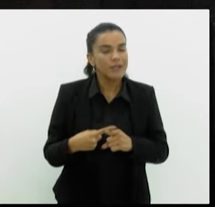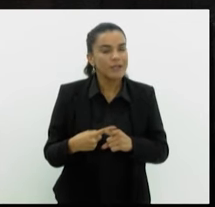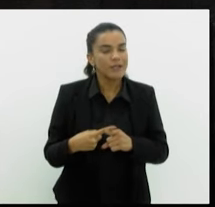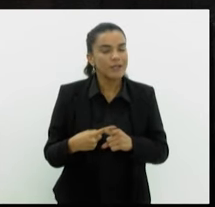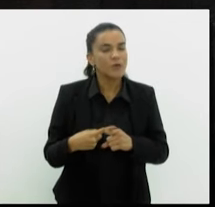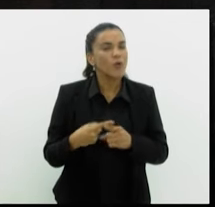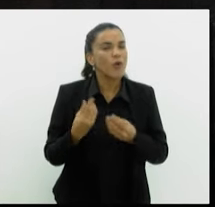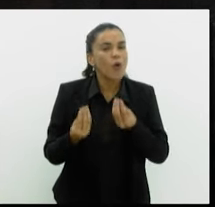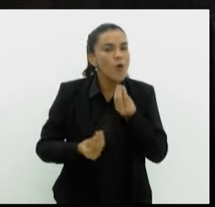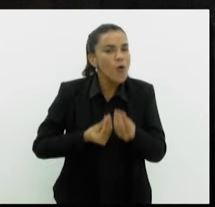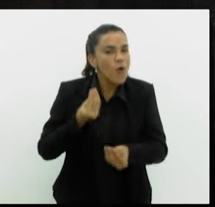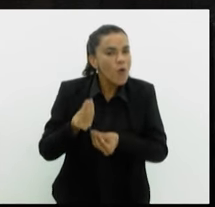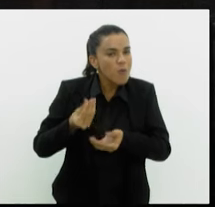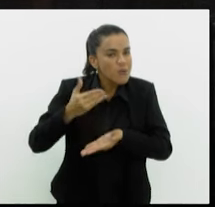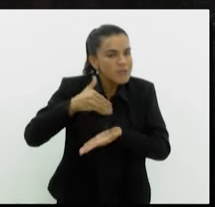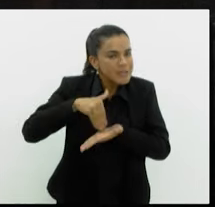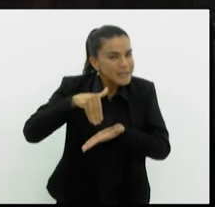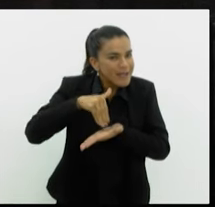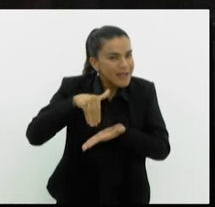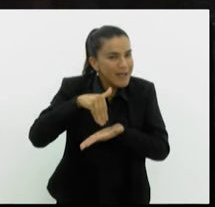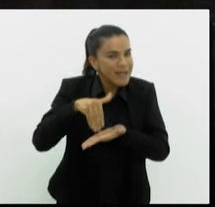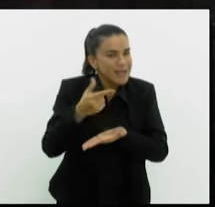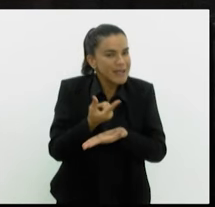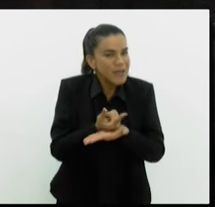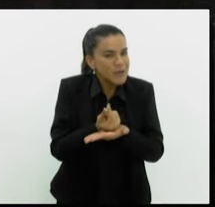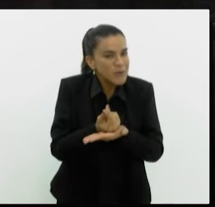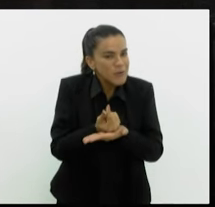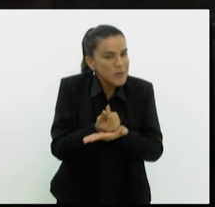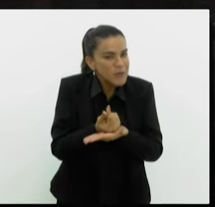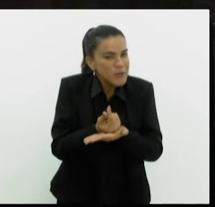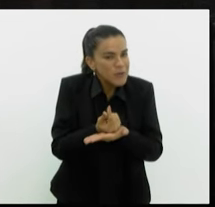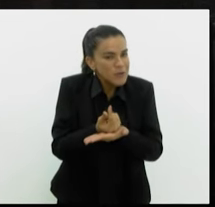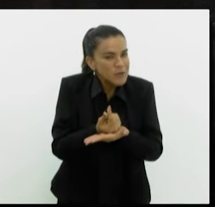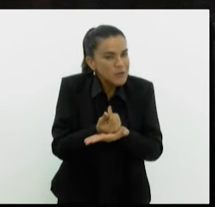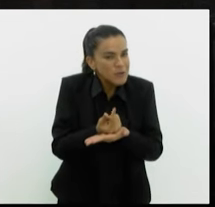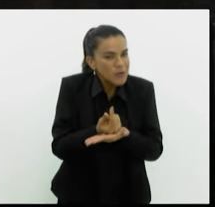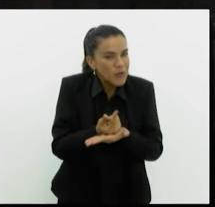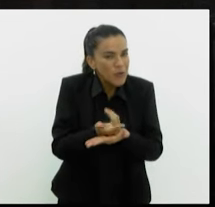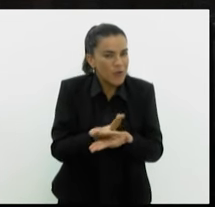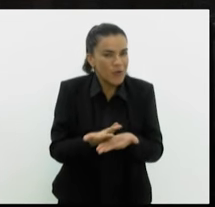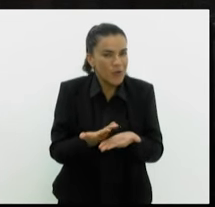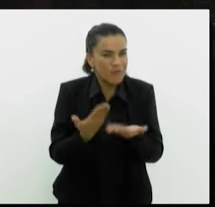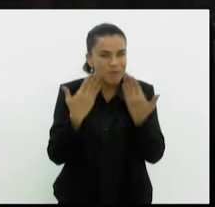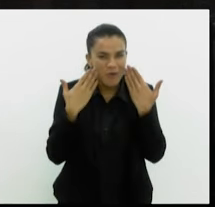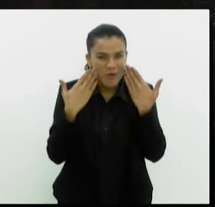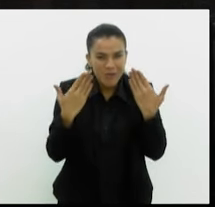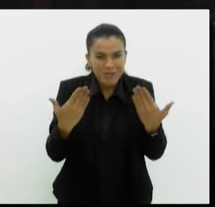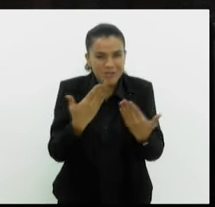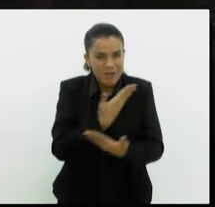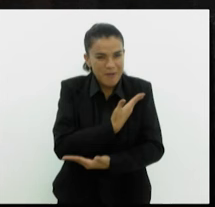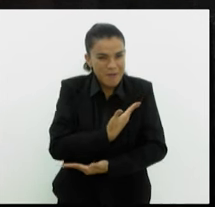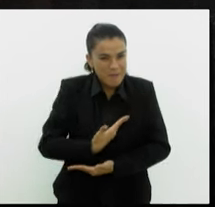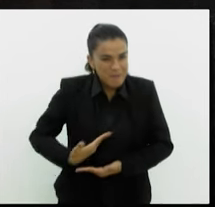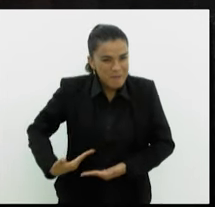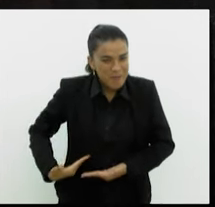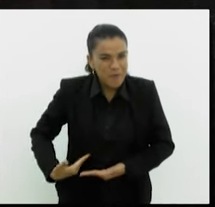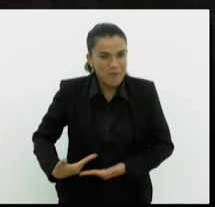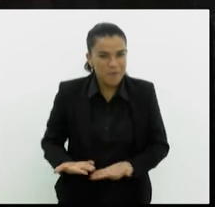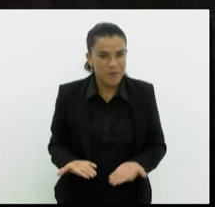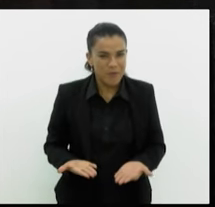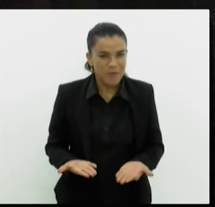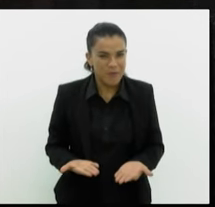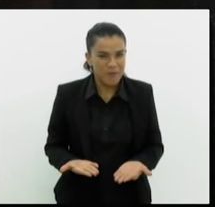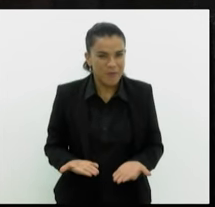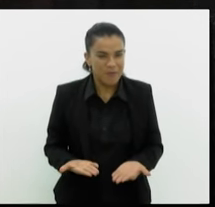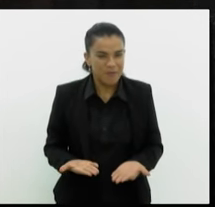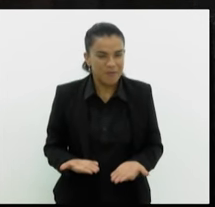um secretário do Tesouro vem a público para rebater